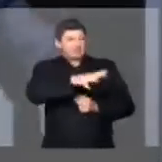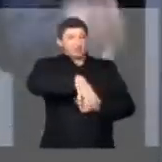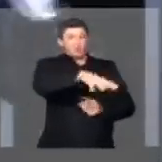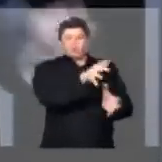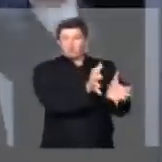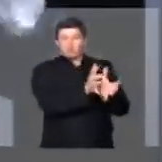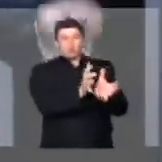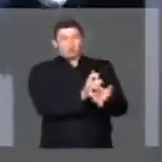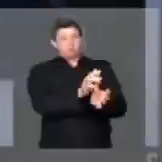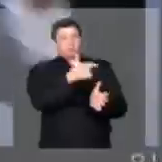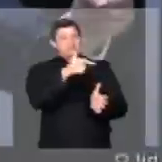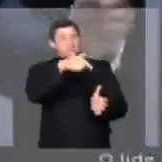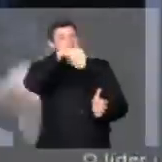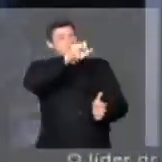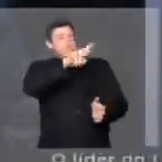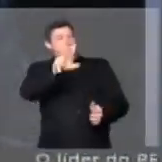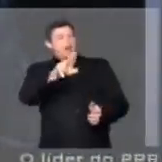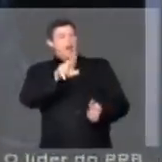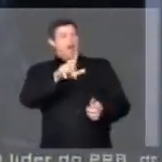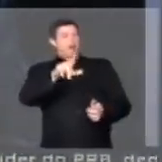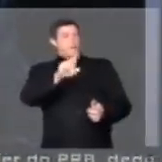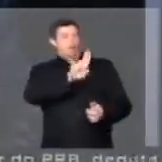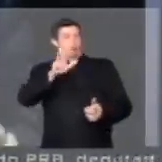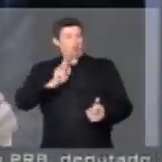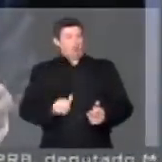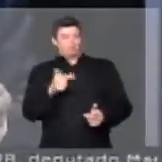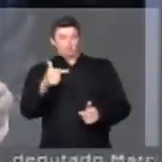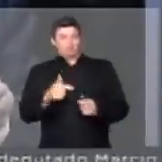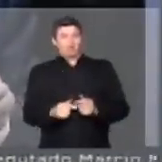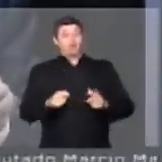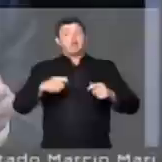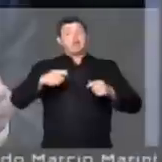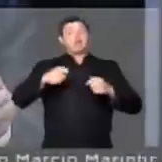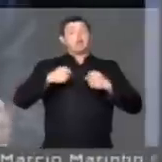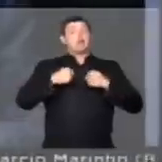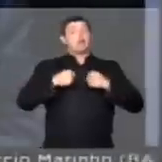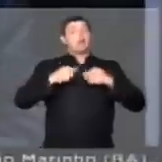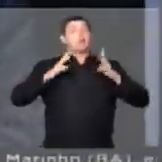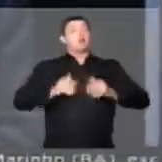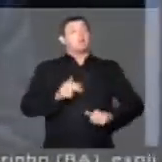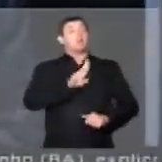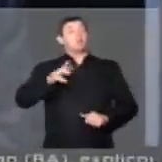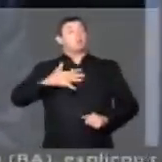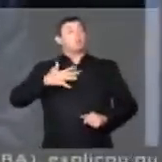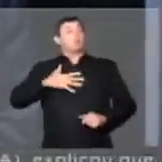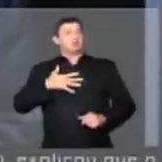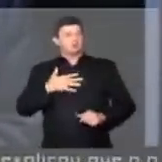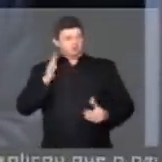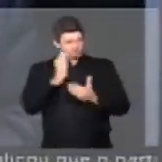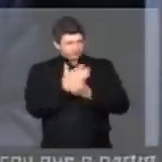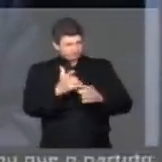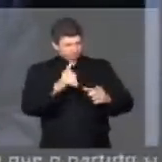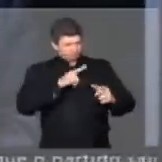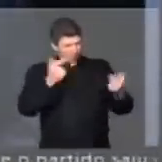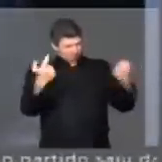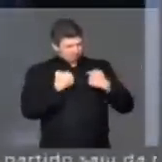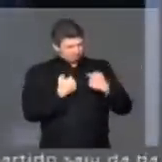95% não tem moral. Eu sou um homem limpo. Não tenho nenhum